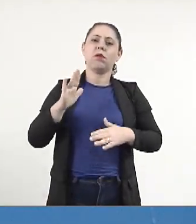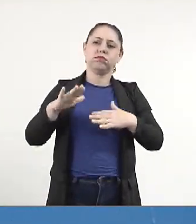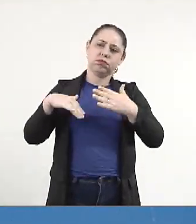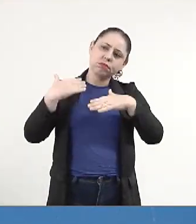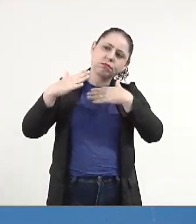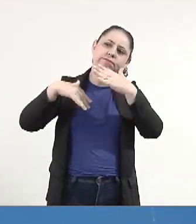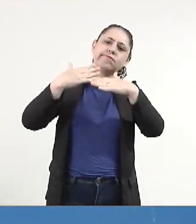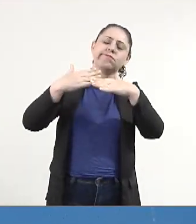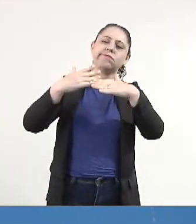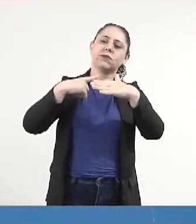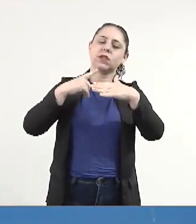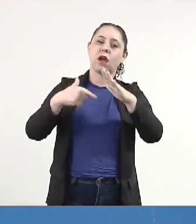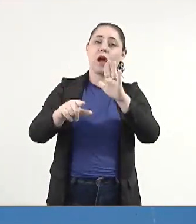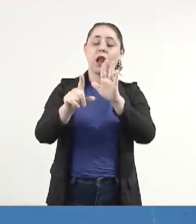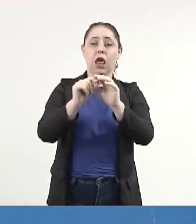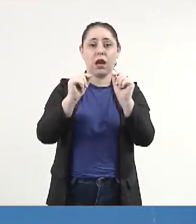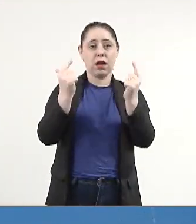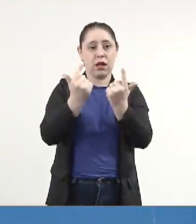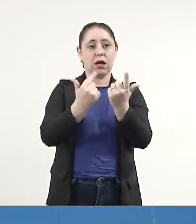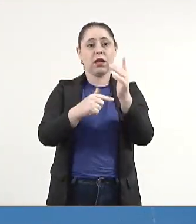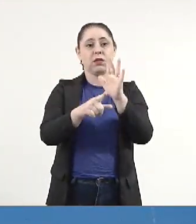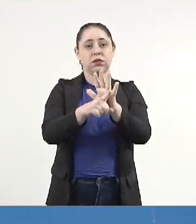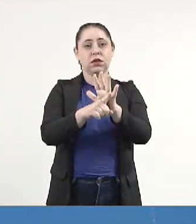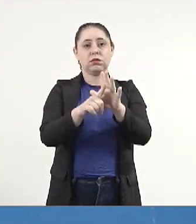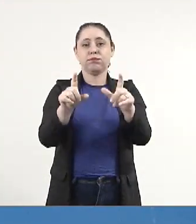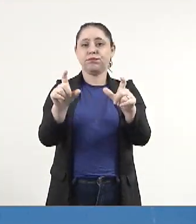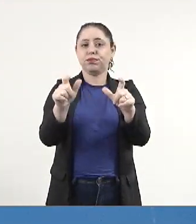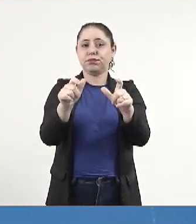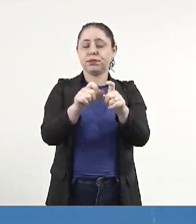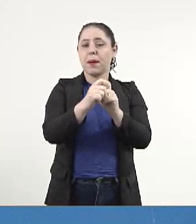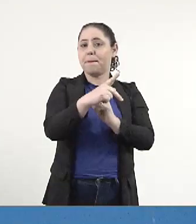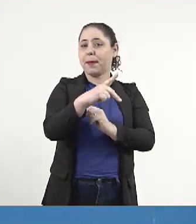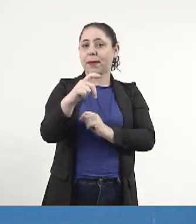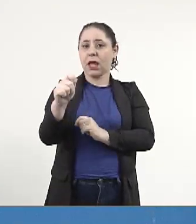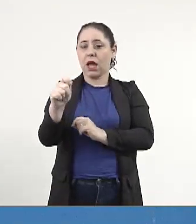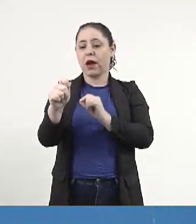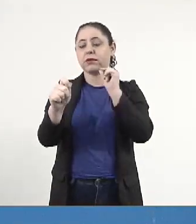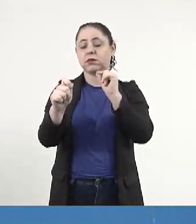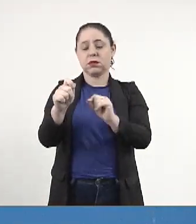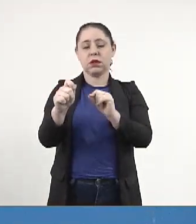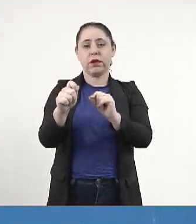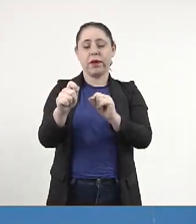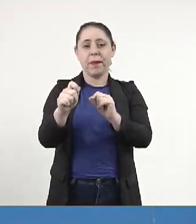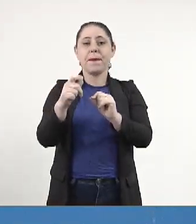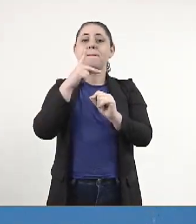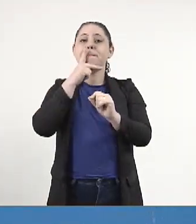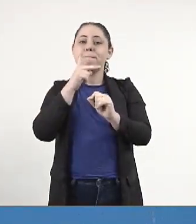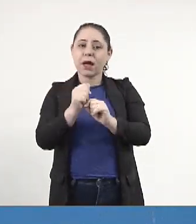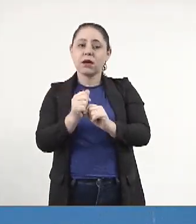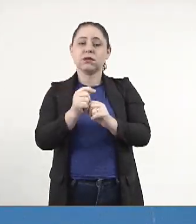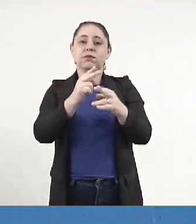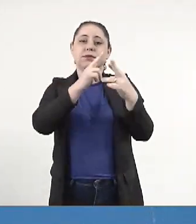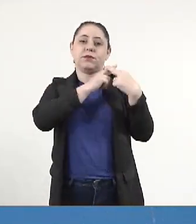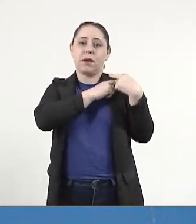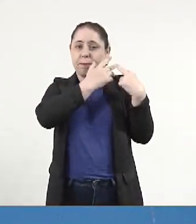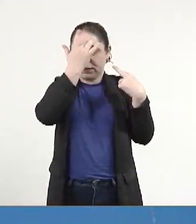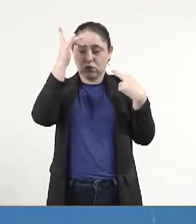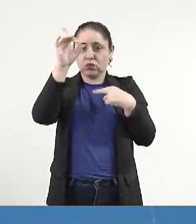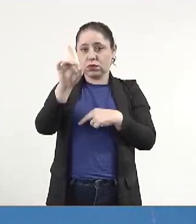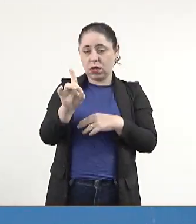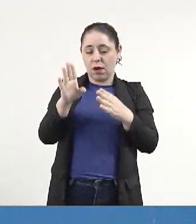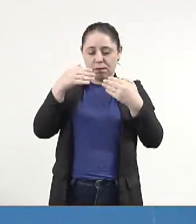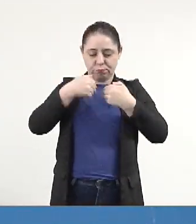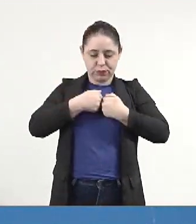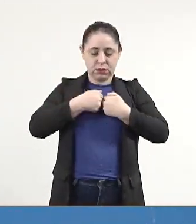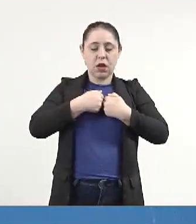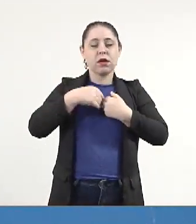Assembleia, esta Casa de Leis, a nossa lei da redução do IPVA para pais e responsáveis legais de pessoas com deficiência, incluindo autistas